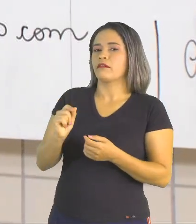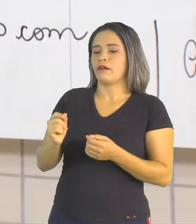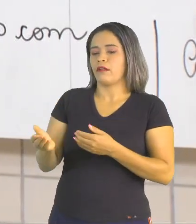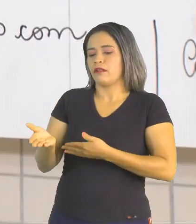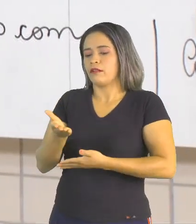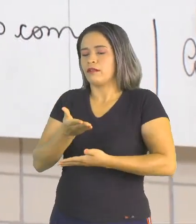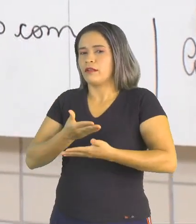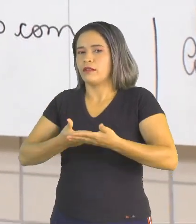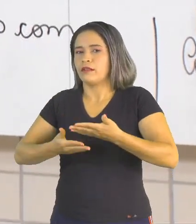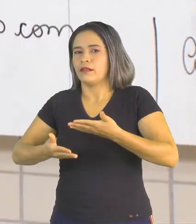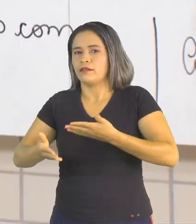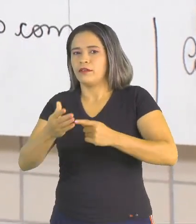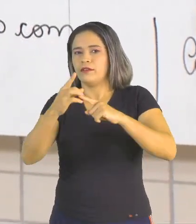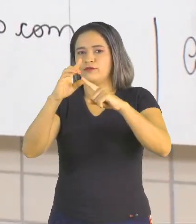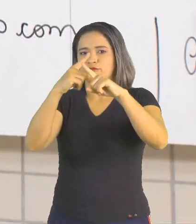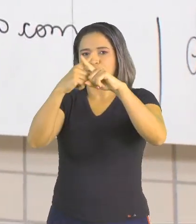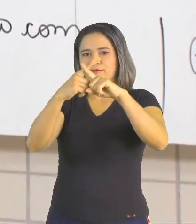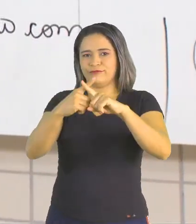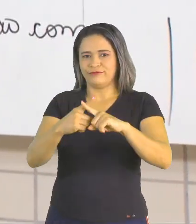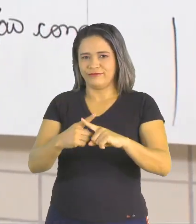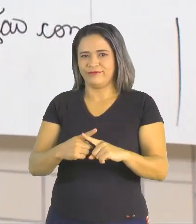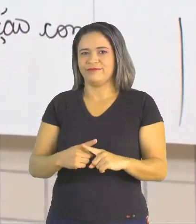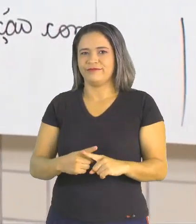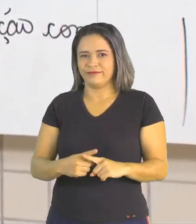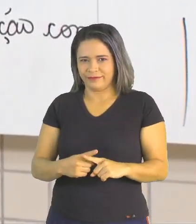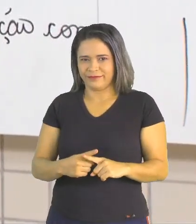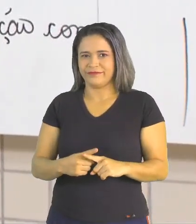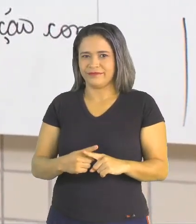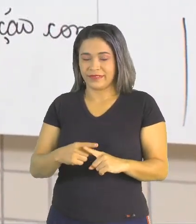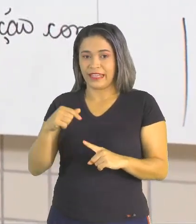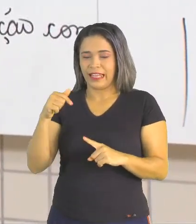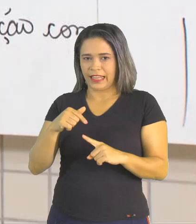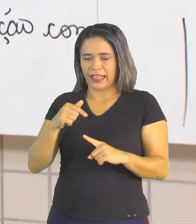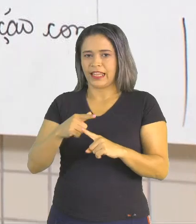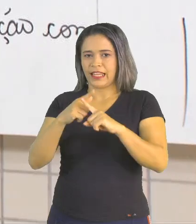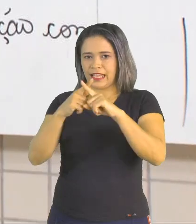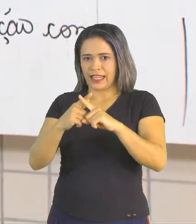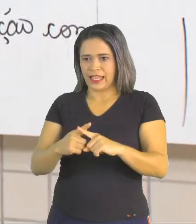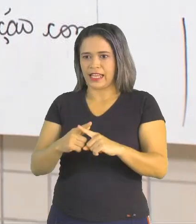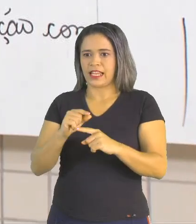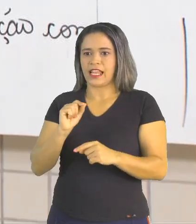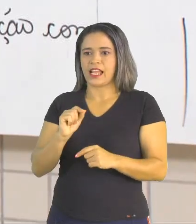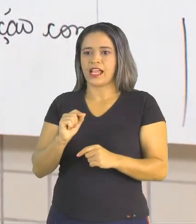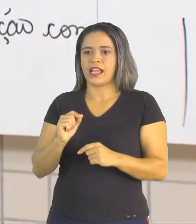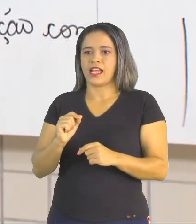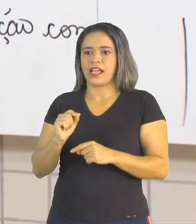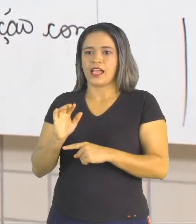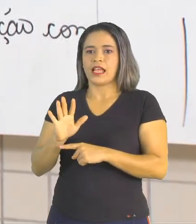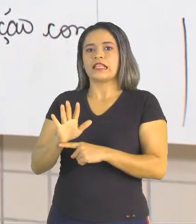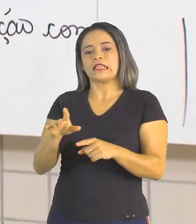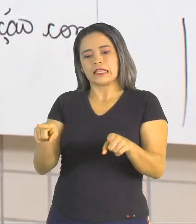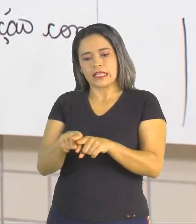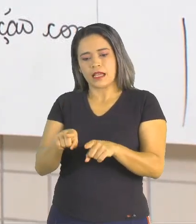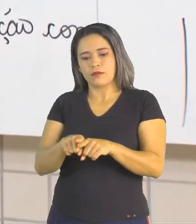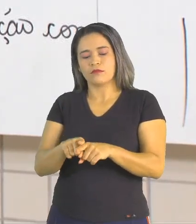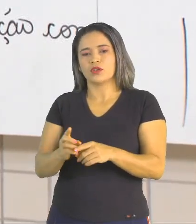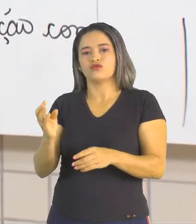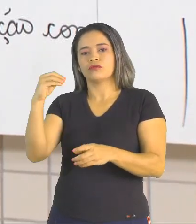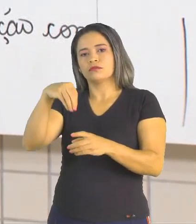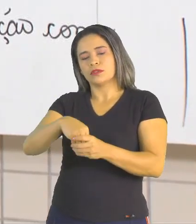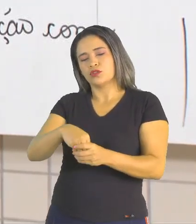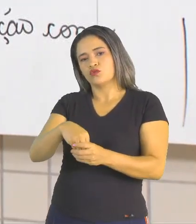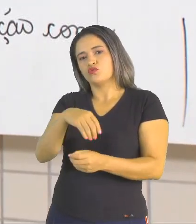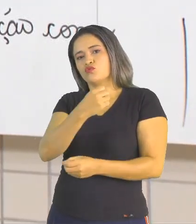envolve multiplicação. E geralmente essa fatoração também a gente trabalha com números primos. Quais